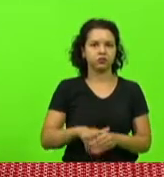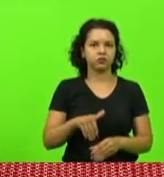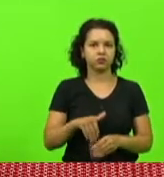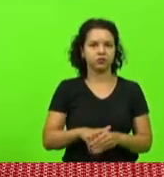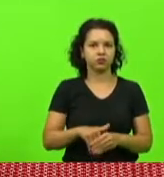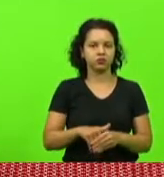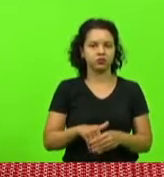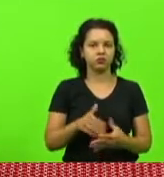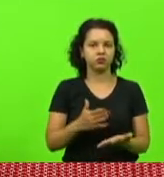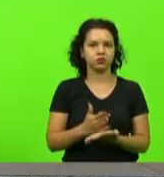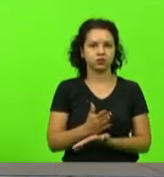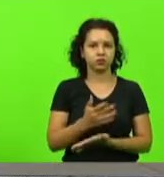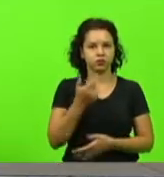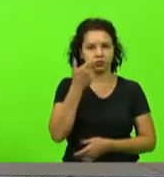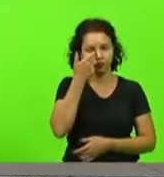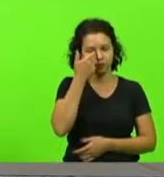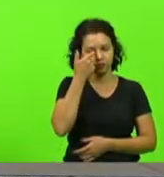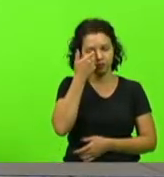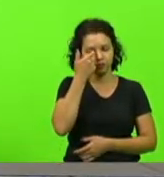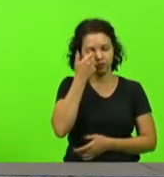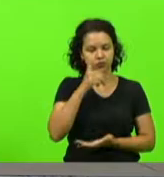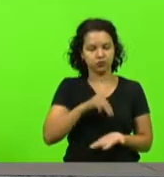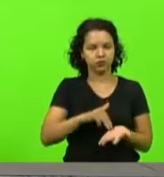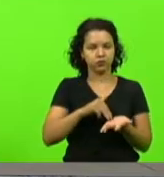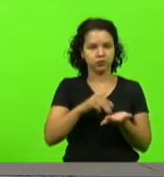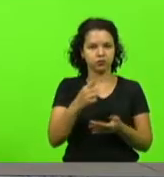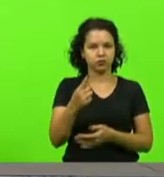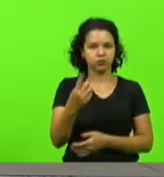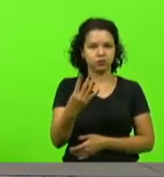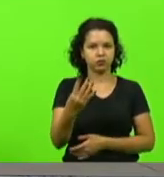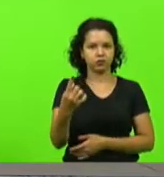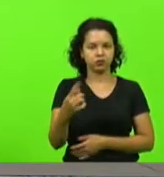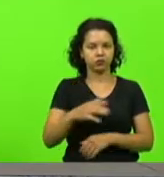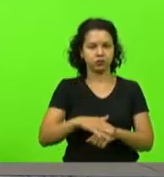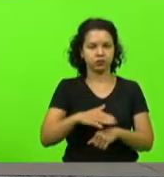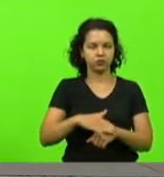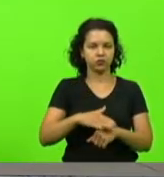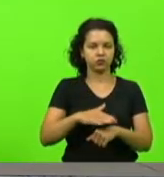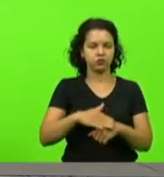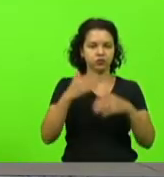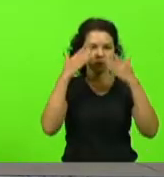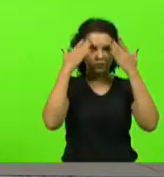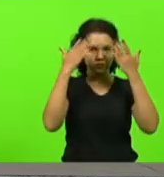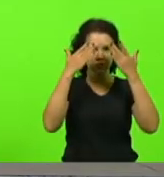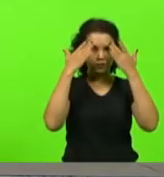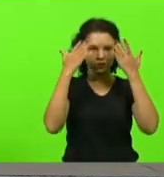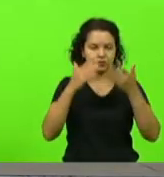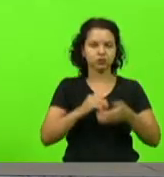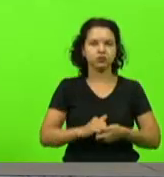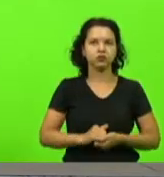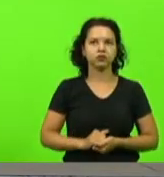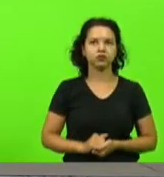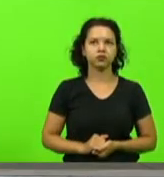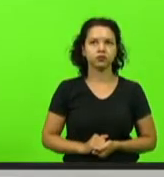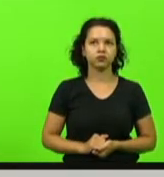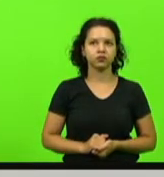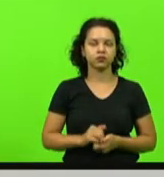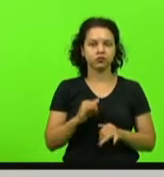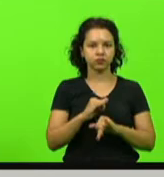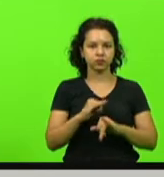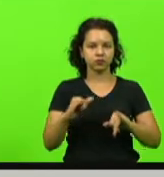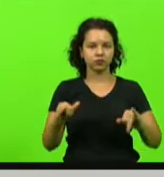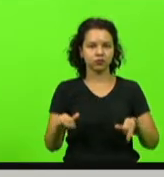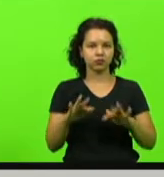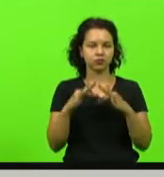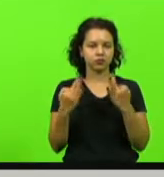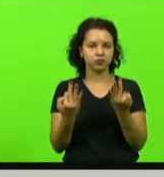está aprovado. Moção 141, autor deputado José Milton Schaefer, manifestando aos familiares